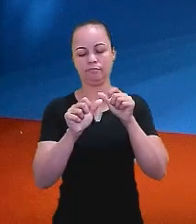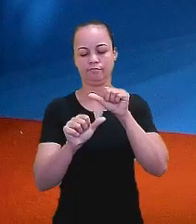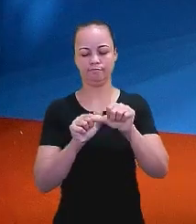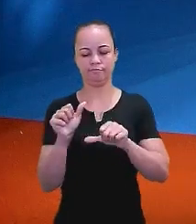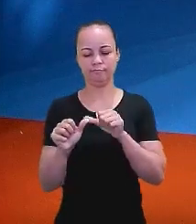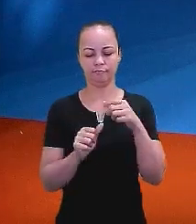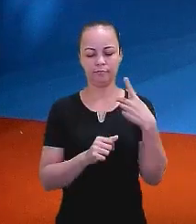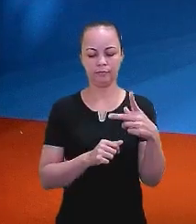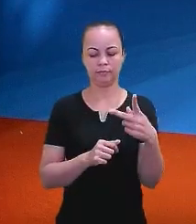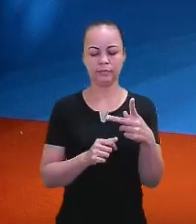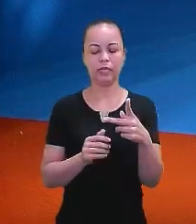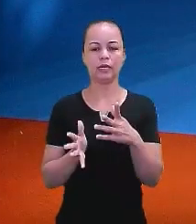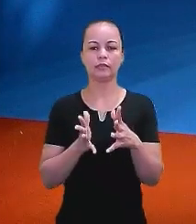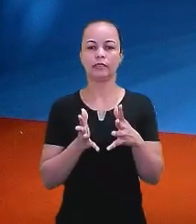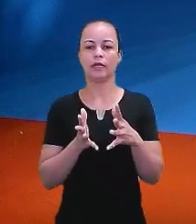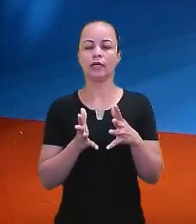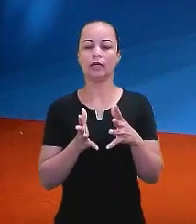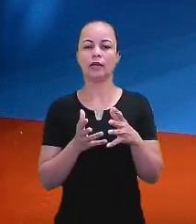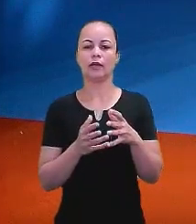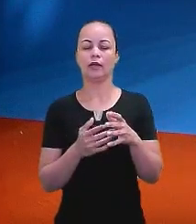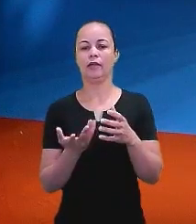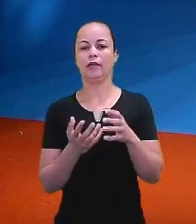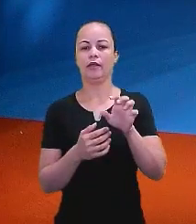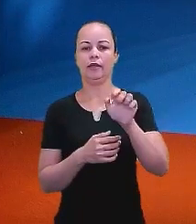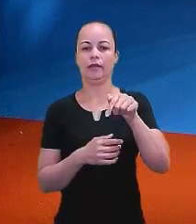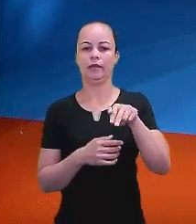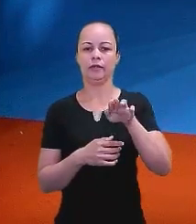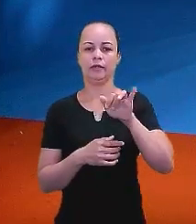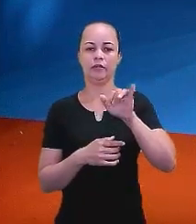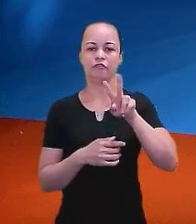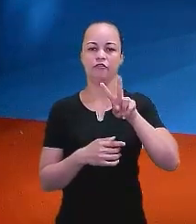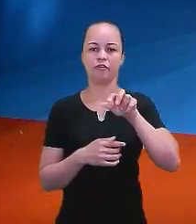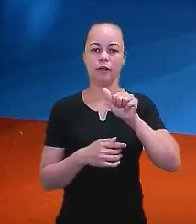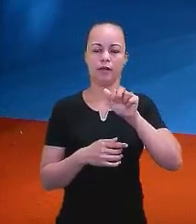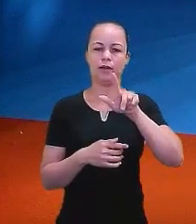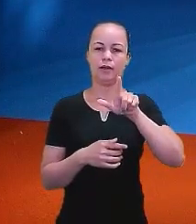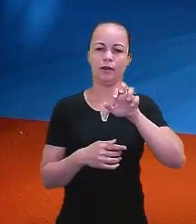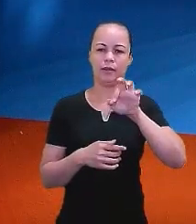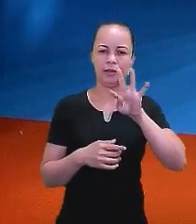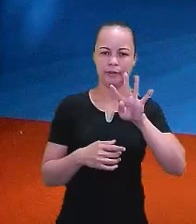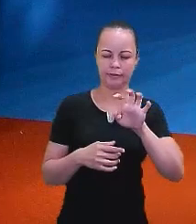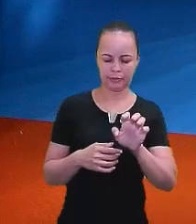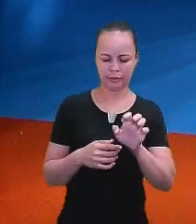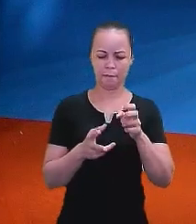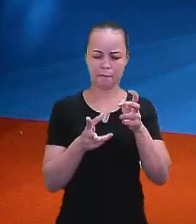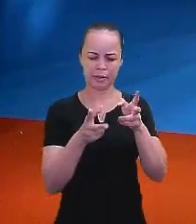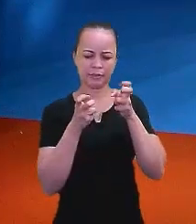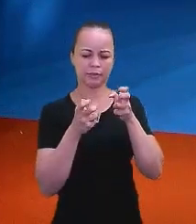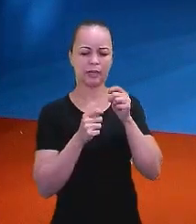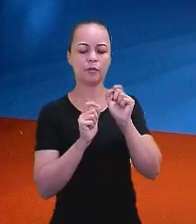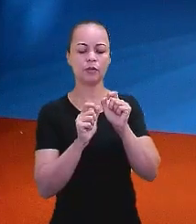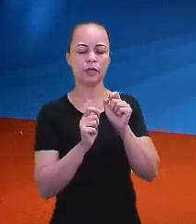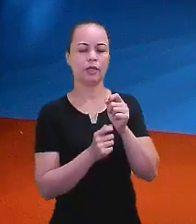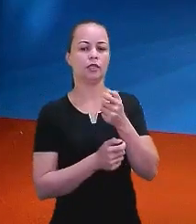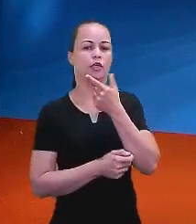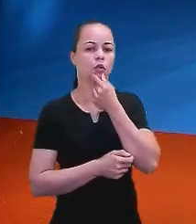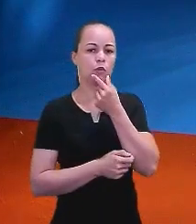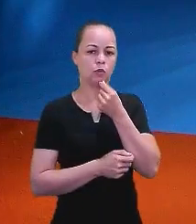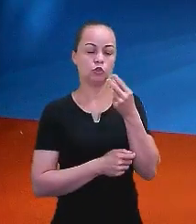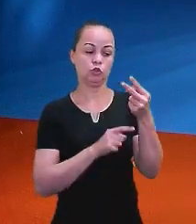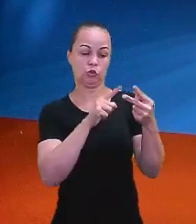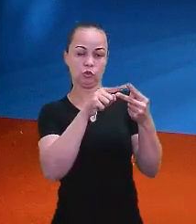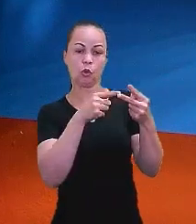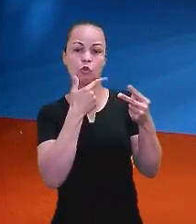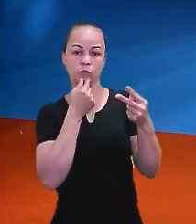fração equivalente e irredutível, né? A gente consegue perceber que João e Pedro chegam no mesmo